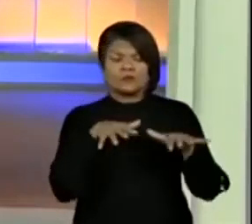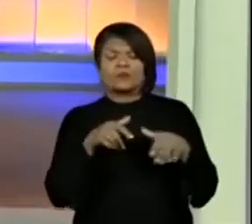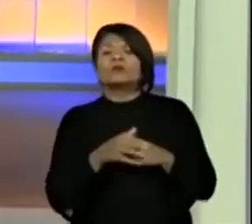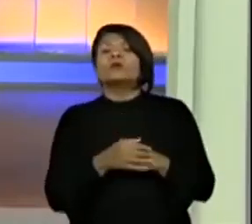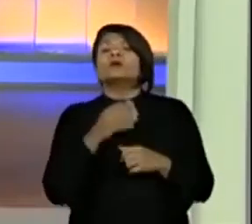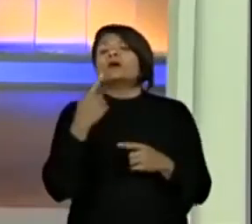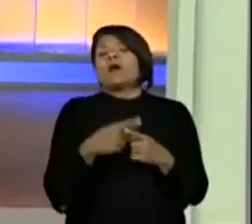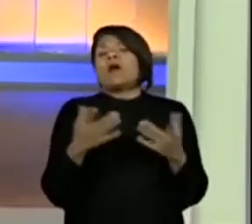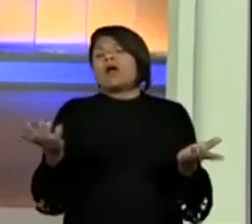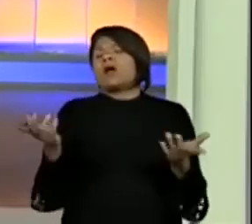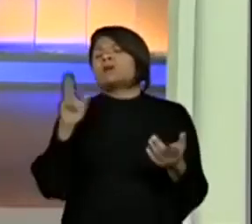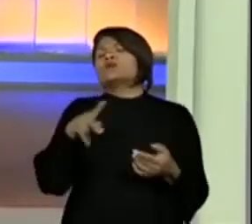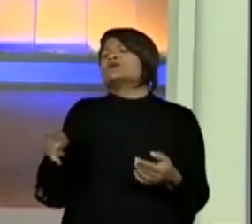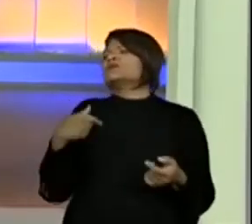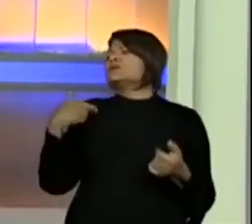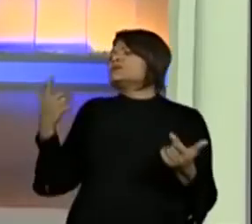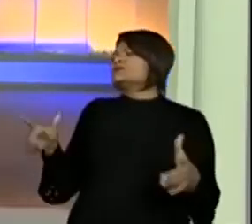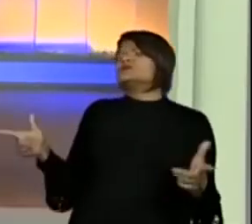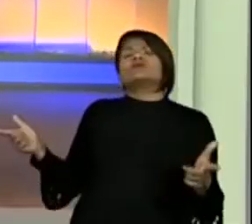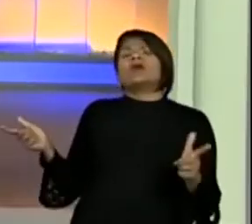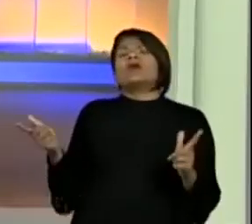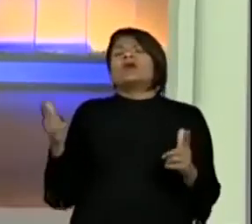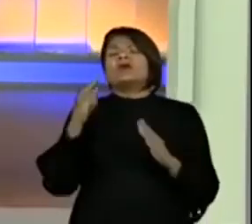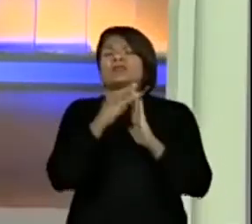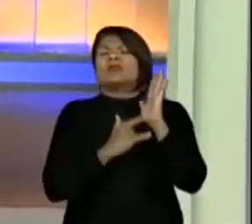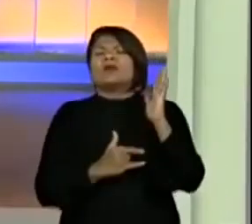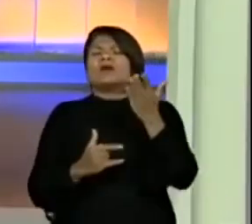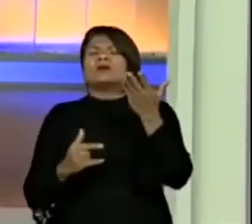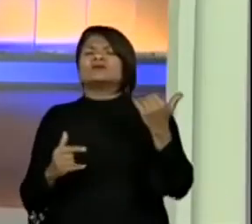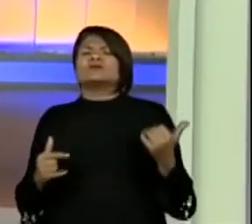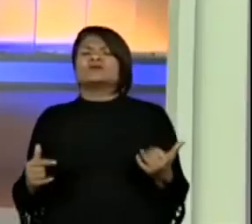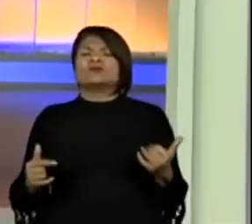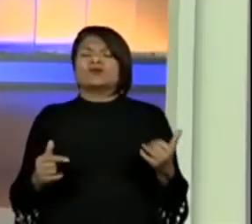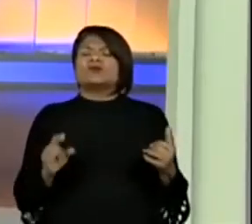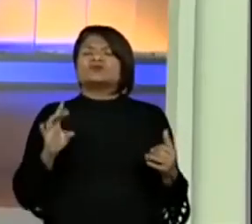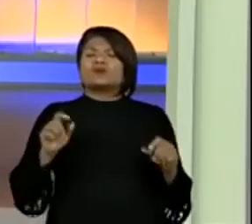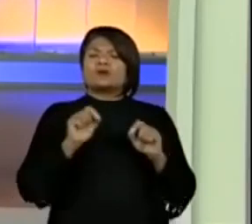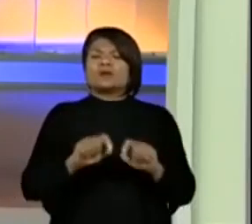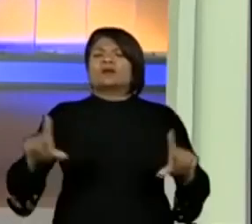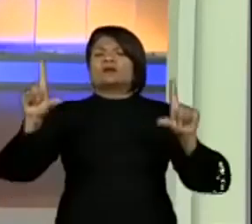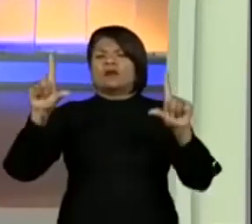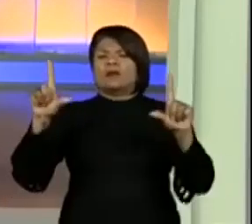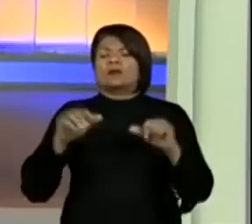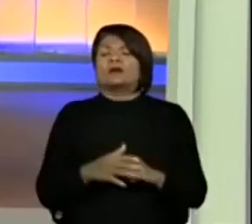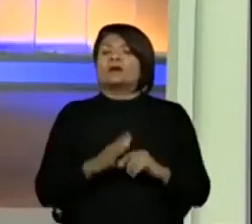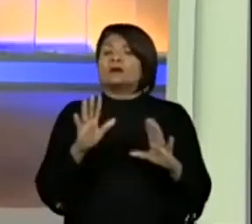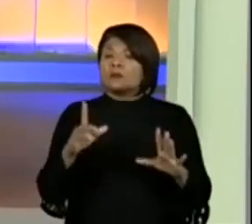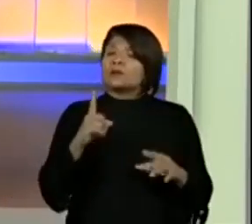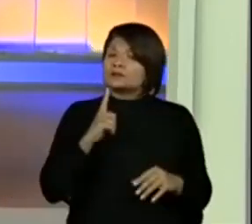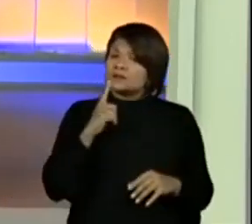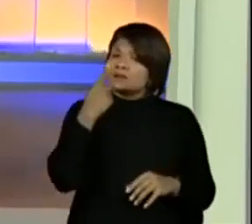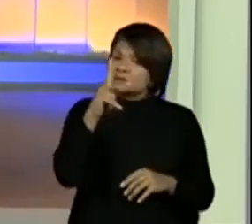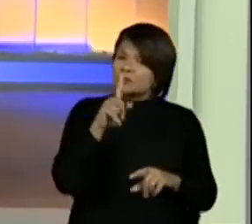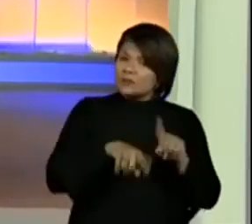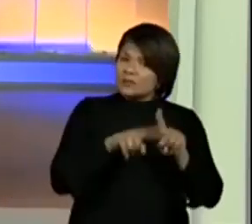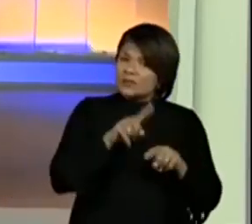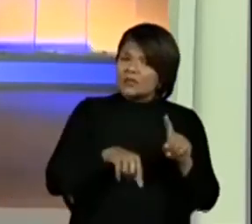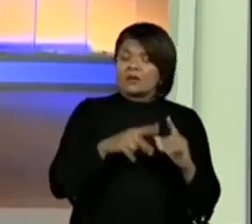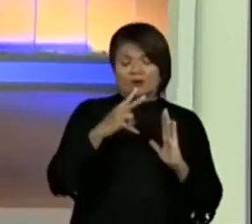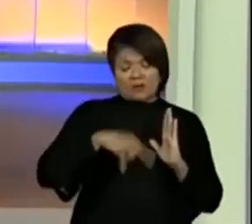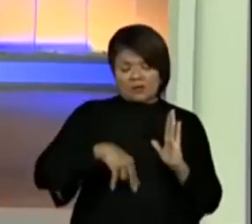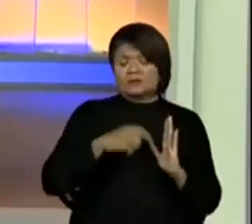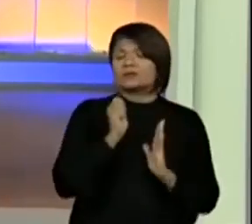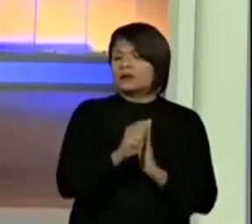mas a gente não está com um texto aí, o texto que a senhora está aí, a gente só está lendo na tela. Beleza, mas você tem o seu material aí, o seu ler e